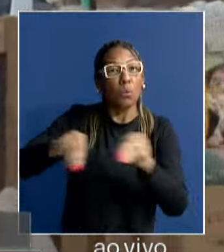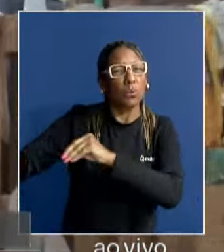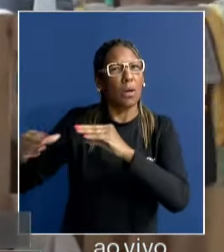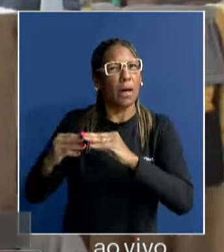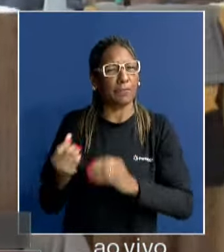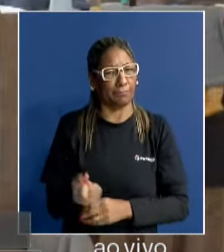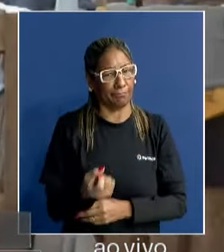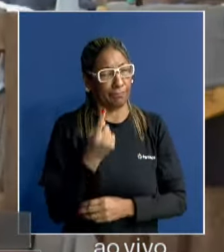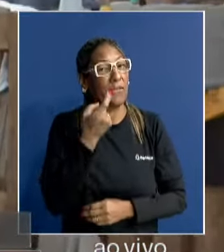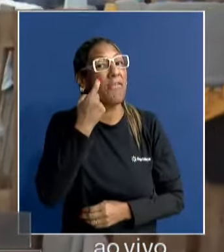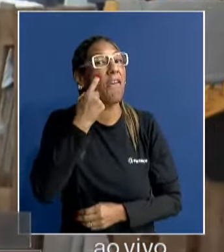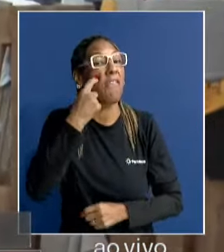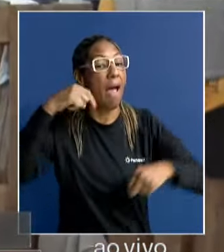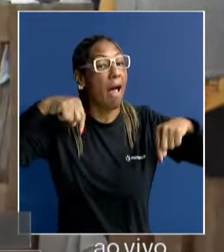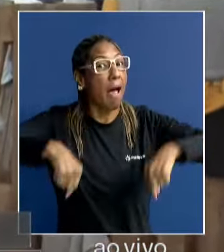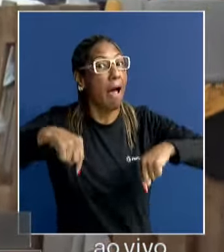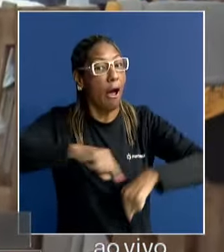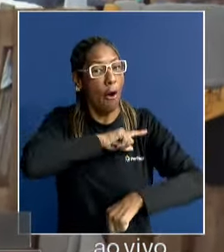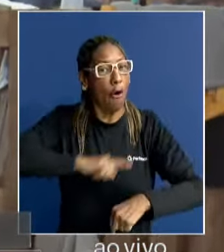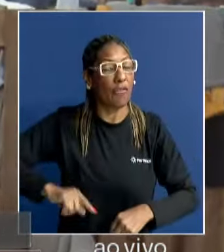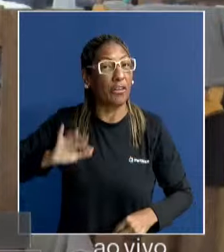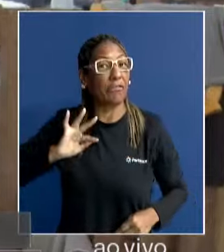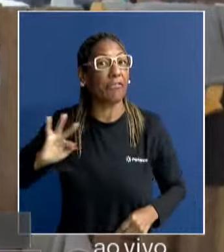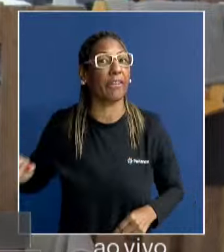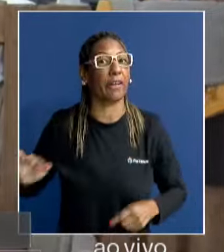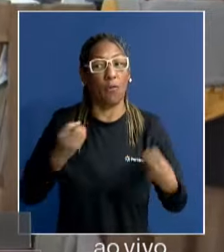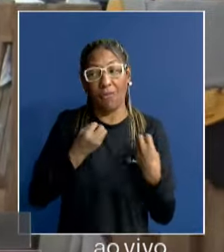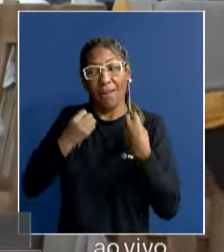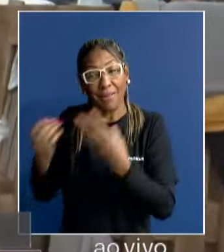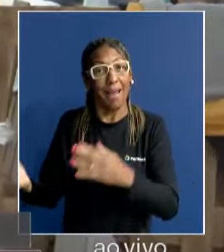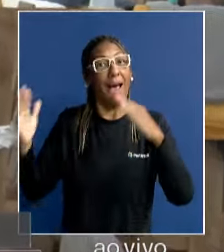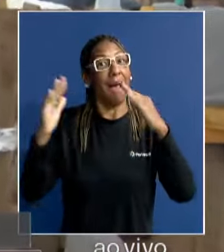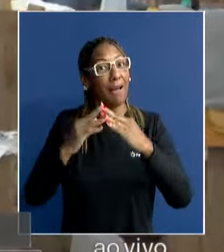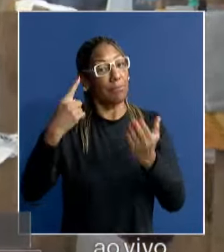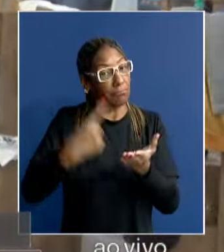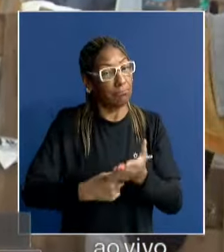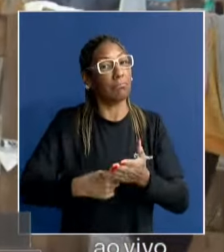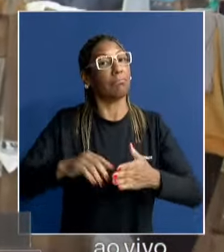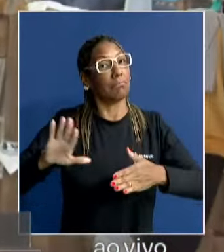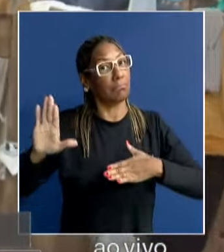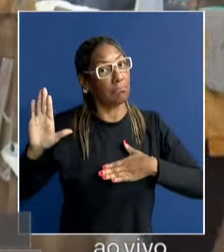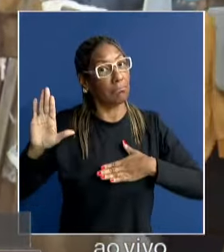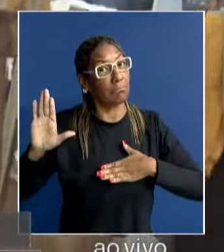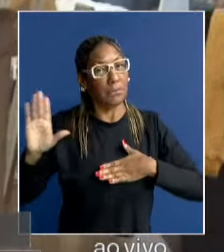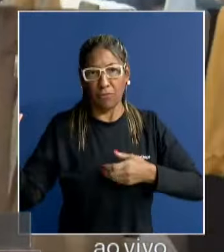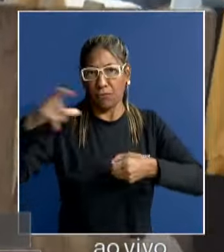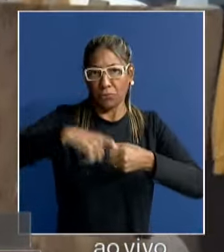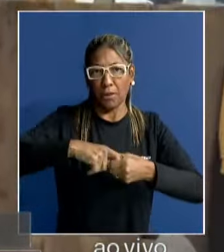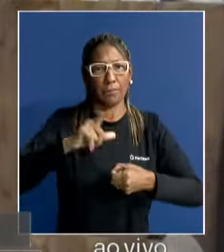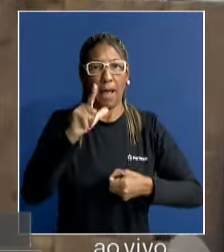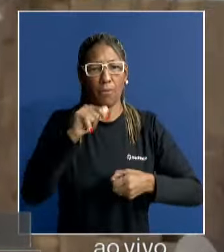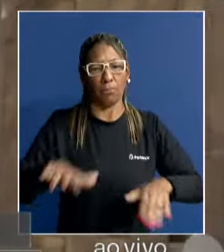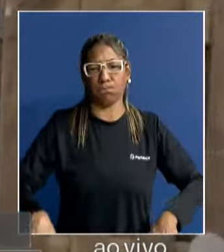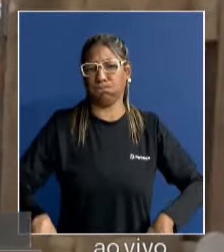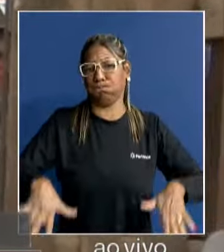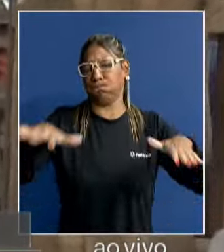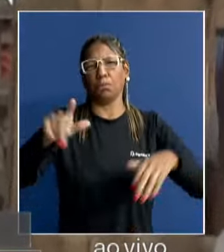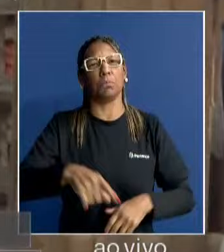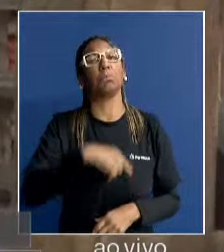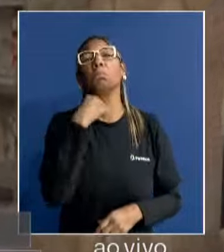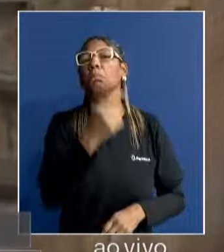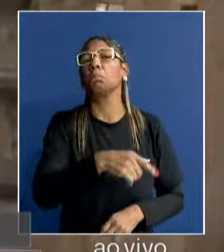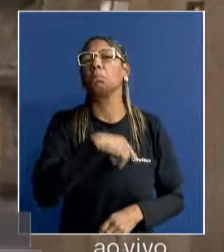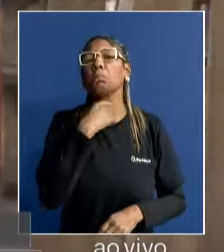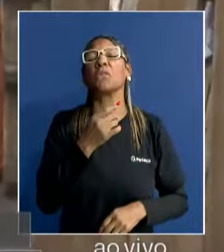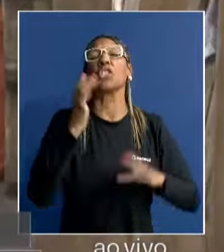Vamos ver se agora, né? Se agora o governo federal vai cumprir com essa obrigação, né? Porque voltar para lá não tem como. Então pegar esse pessoal